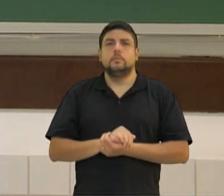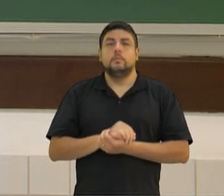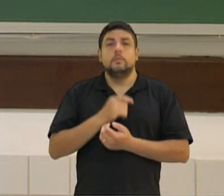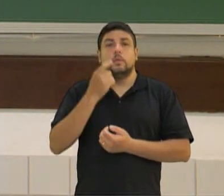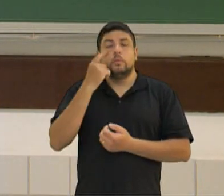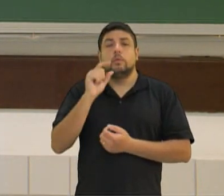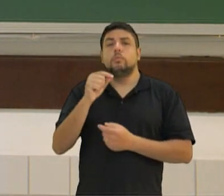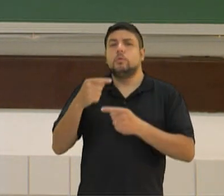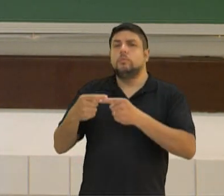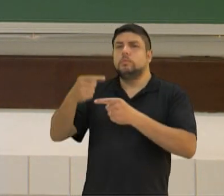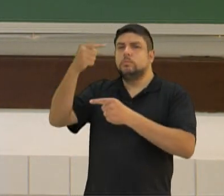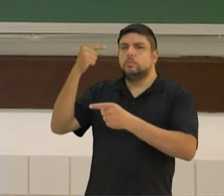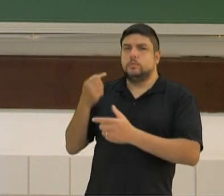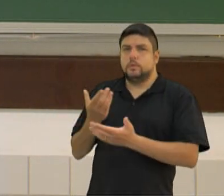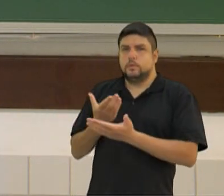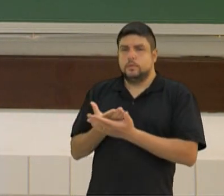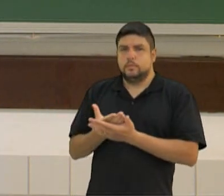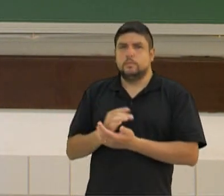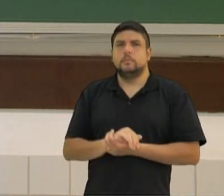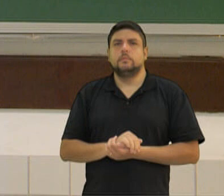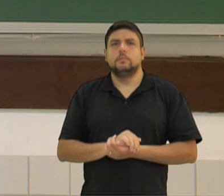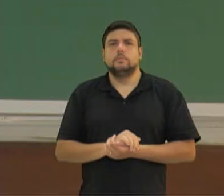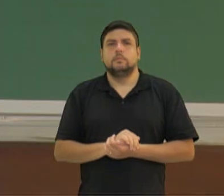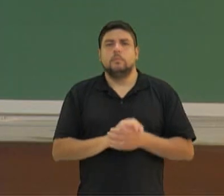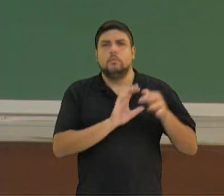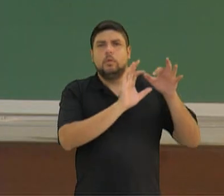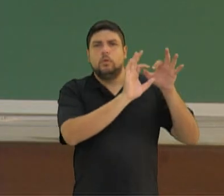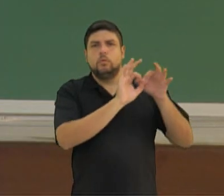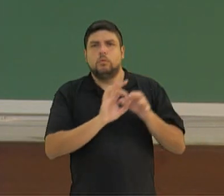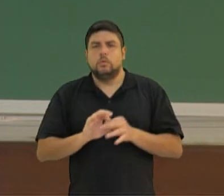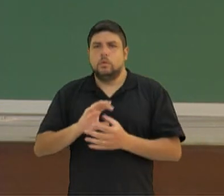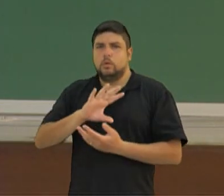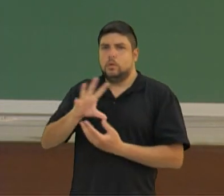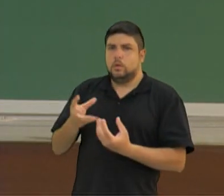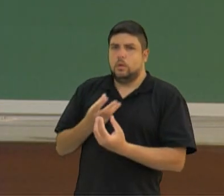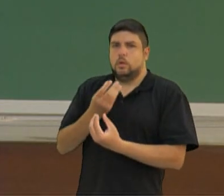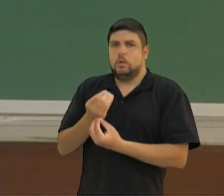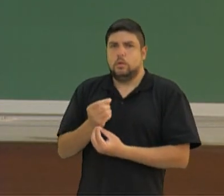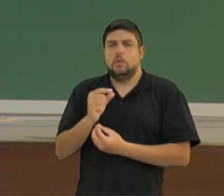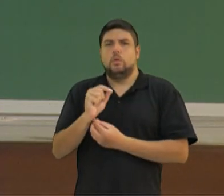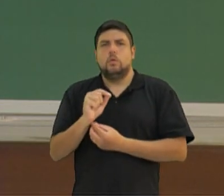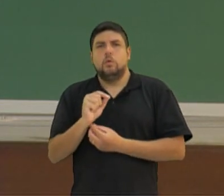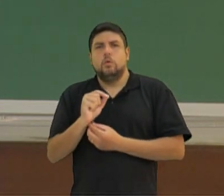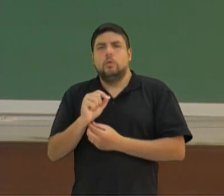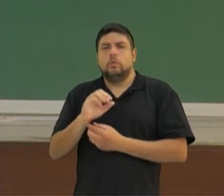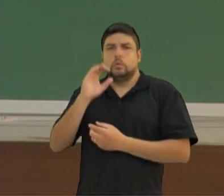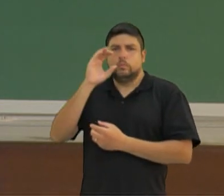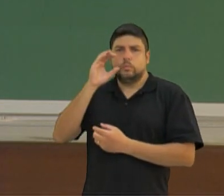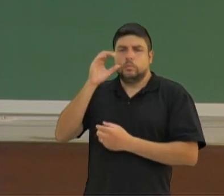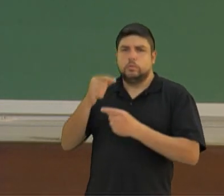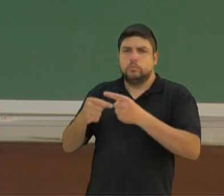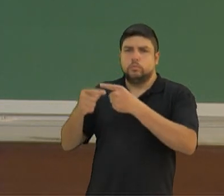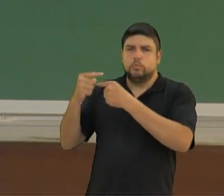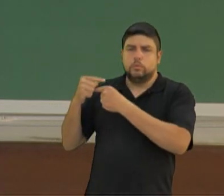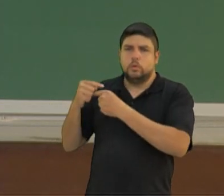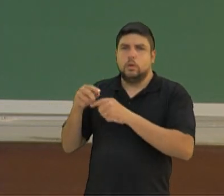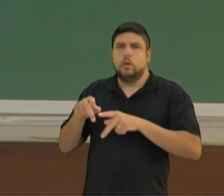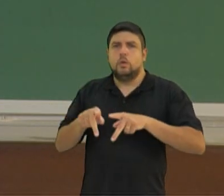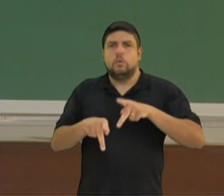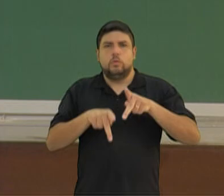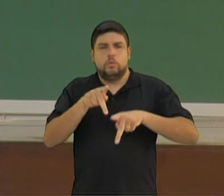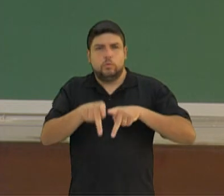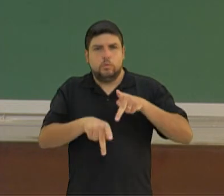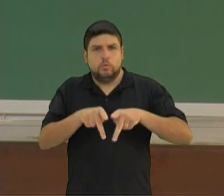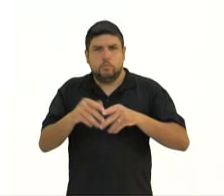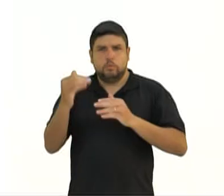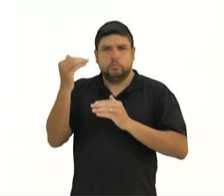aprenderam na aula passada? Contextualizar a arte no período pré-colombiano, povos olmecas, maias e